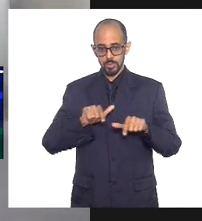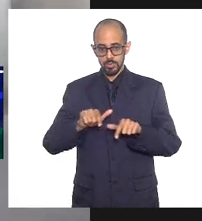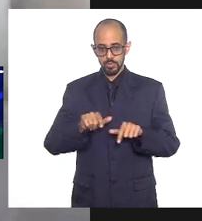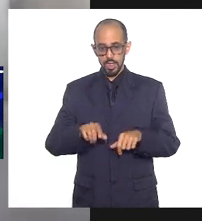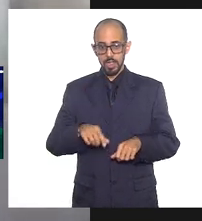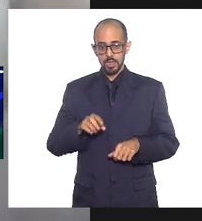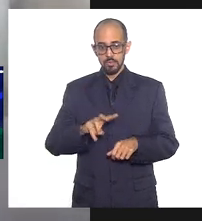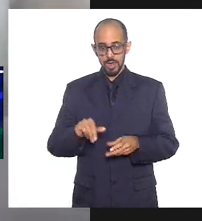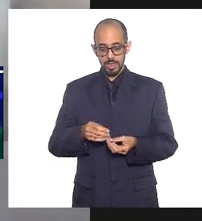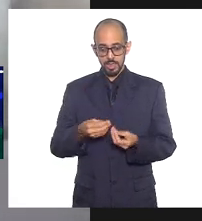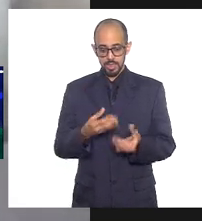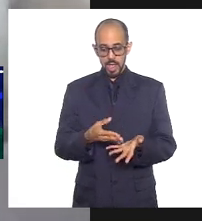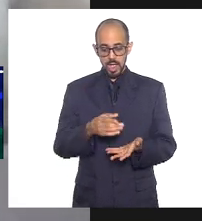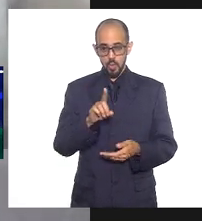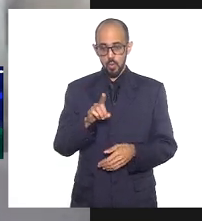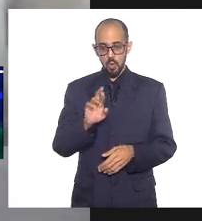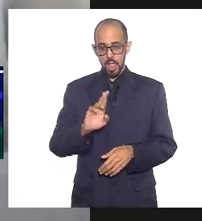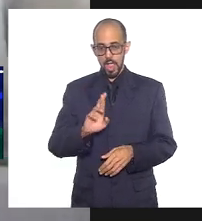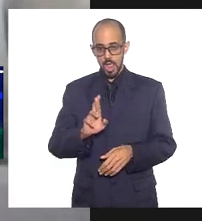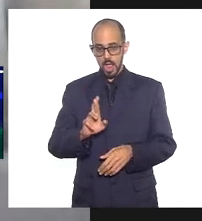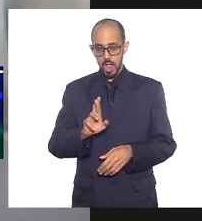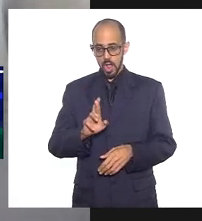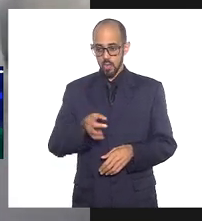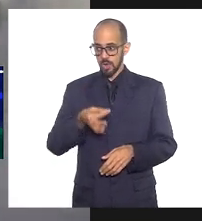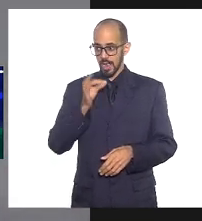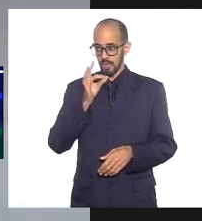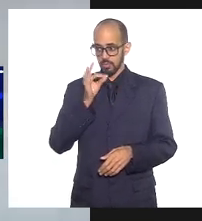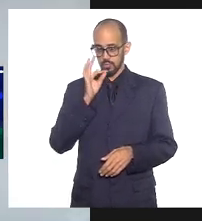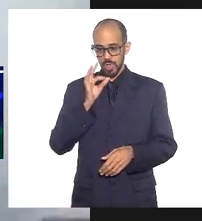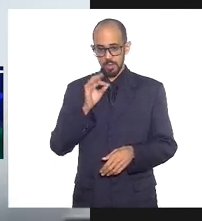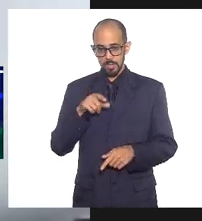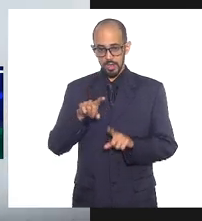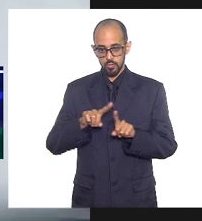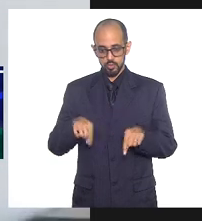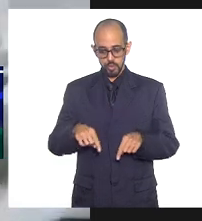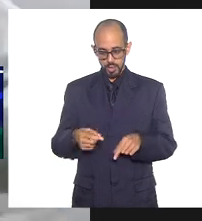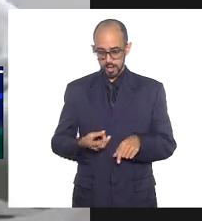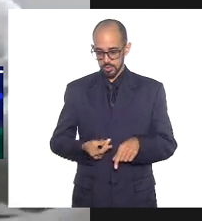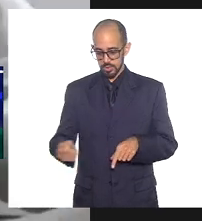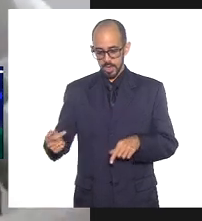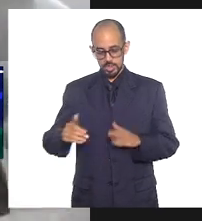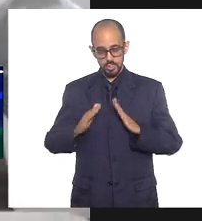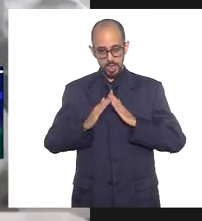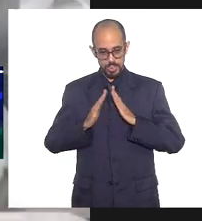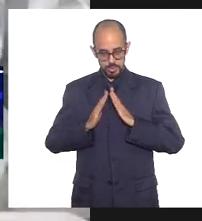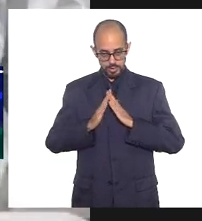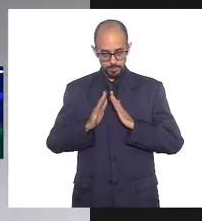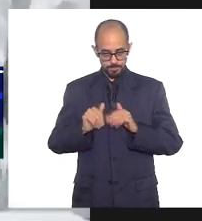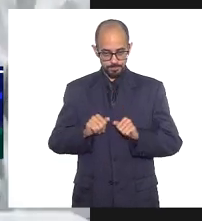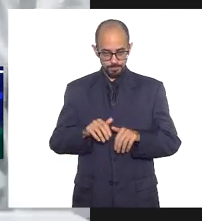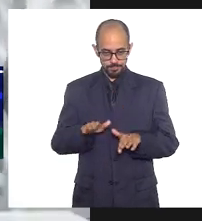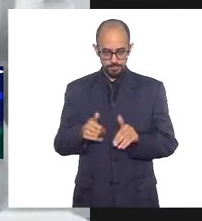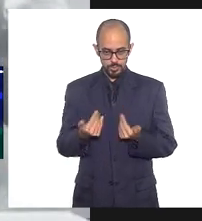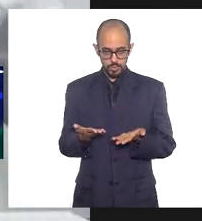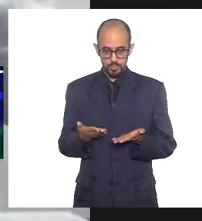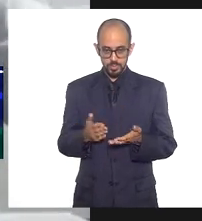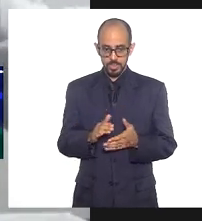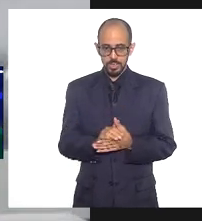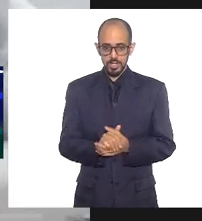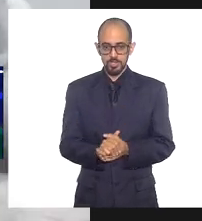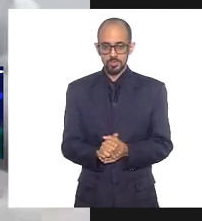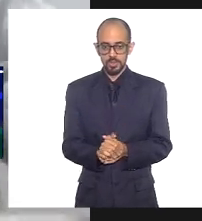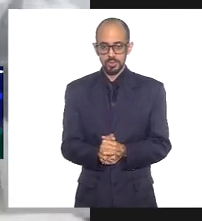um real para esse trabalhador que sai cedo de suas casas então senhor presidente foram